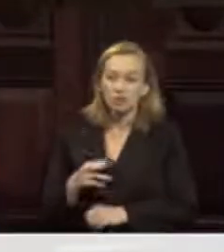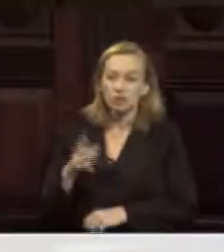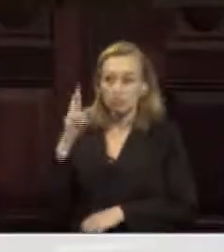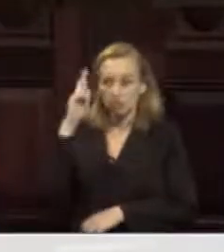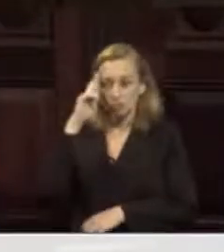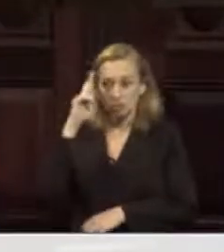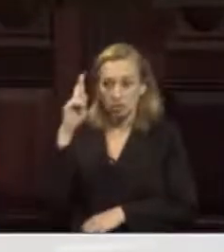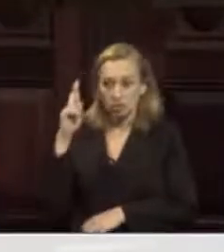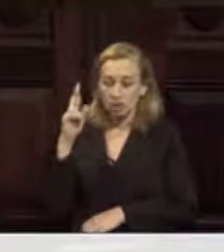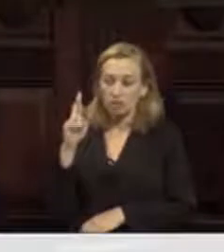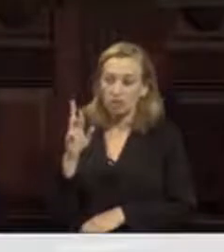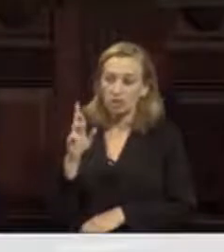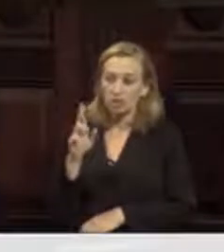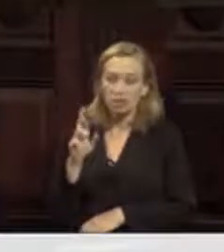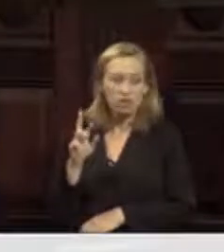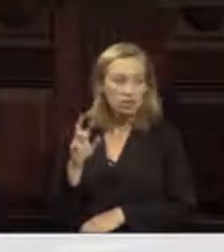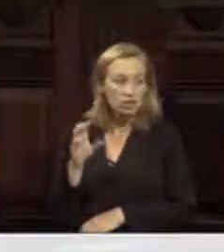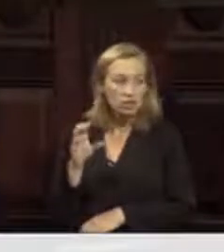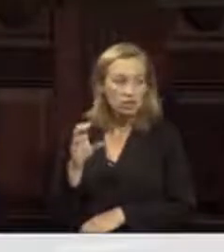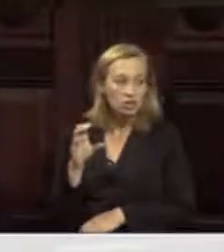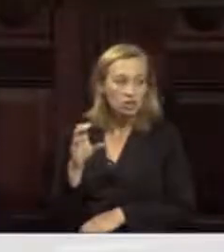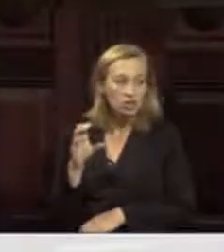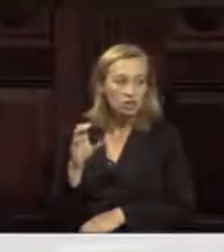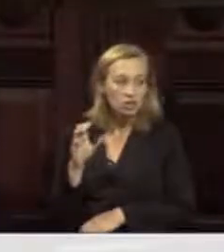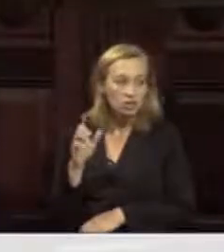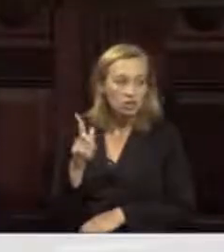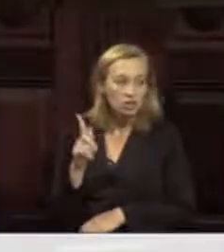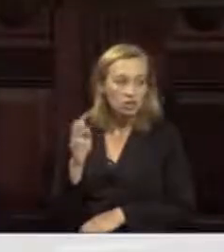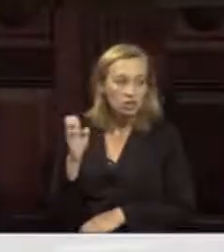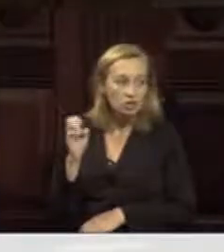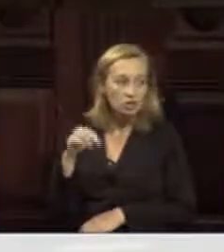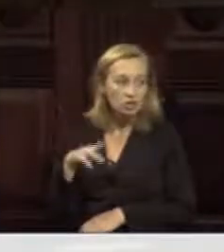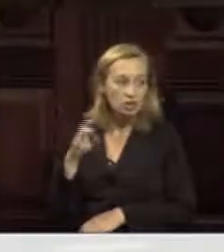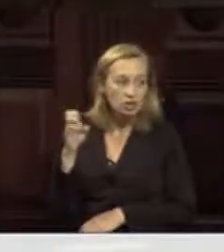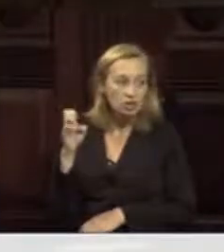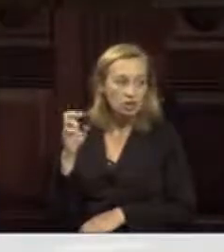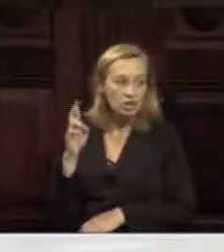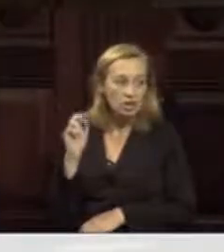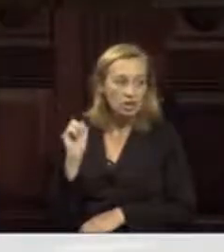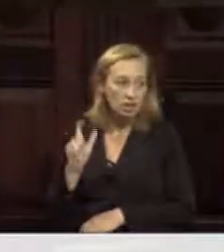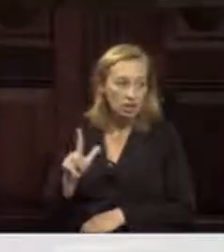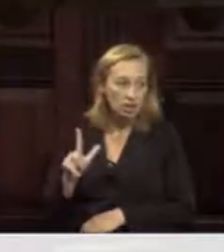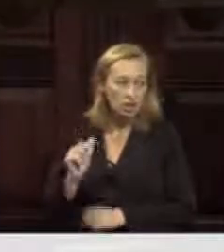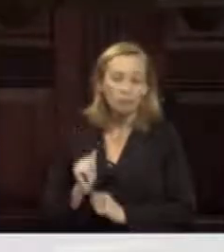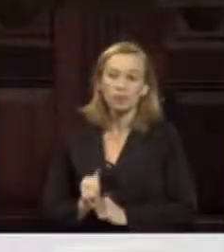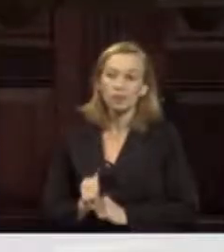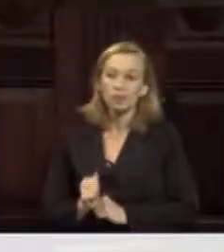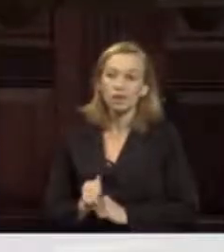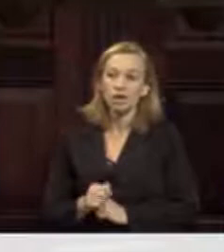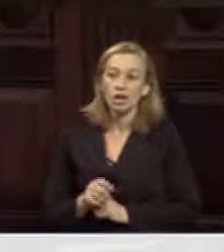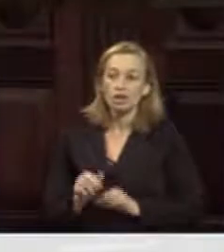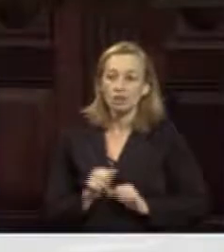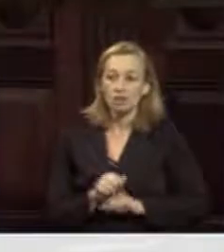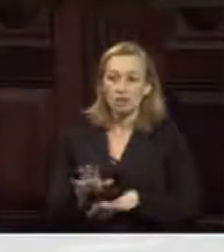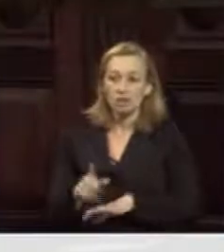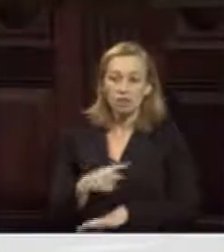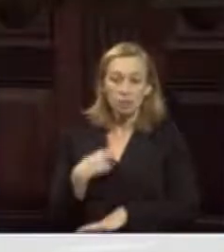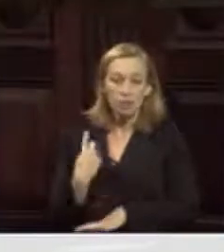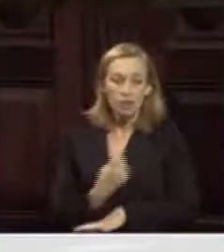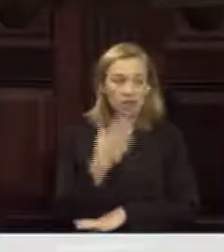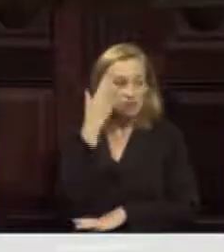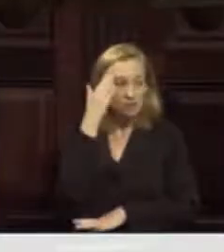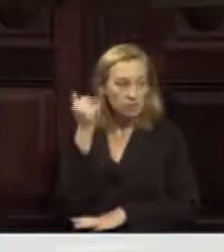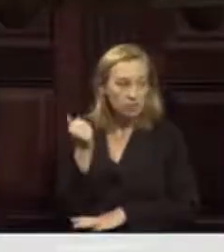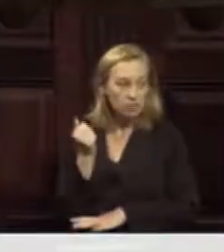Neto, ocupada hoje por também um general do Exército. Mas o que nós sabemos é que o general Braga